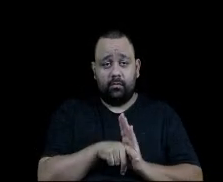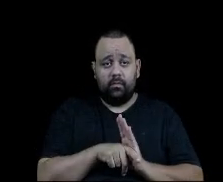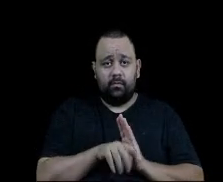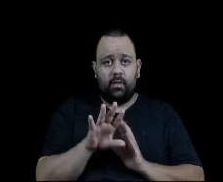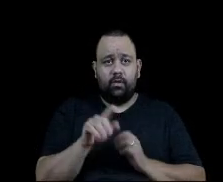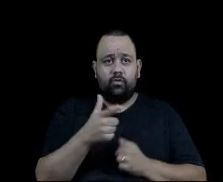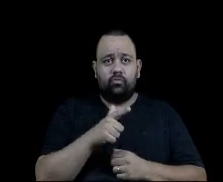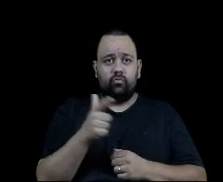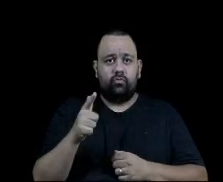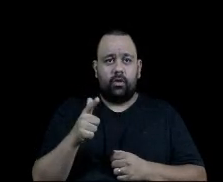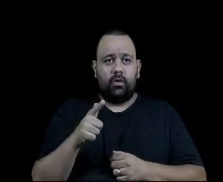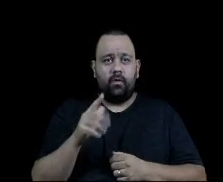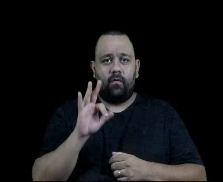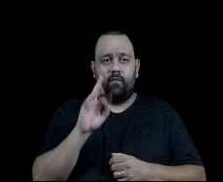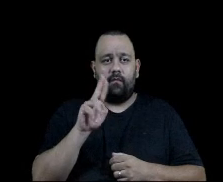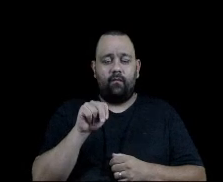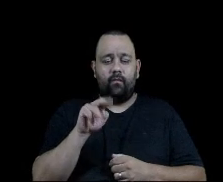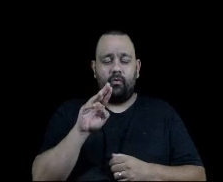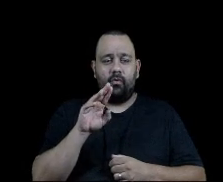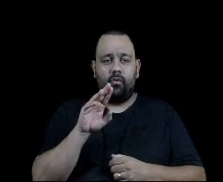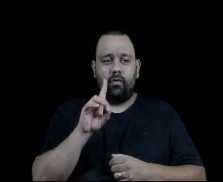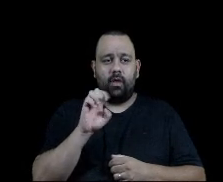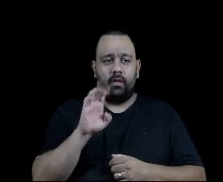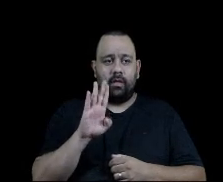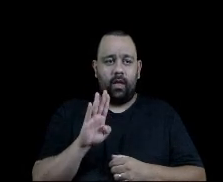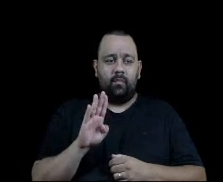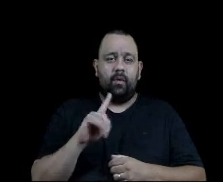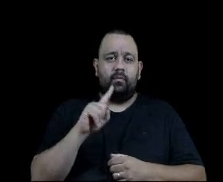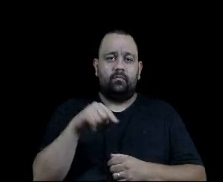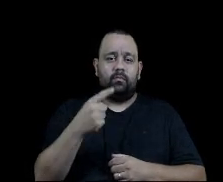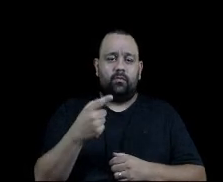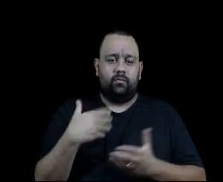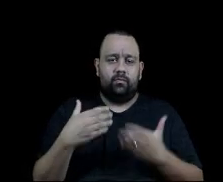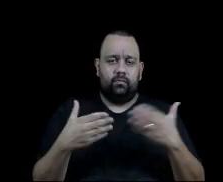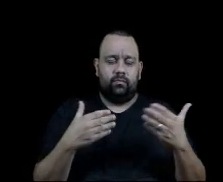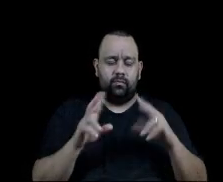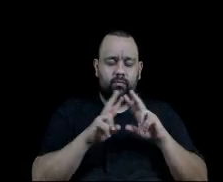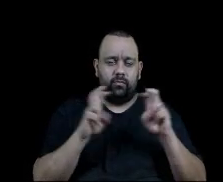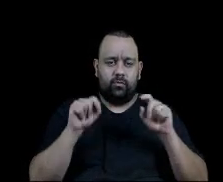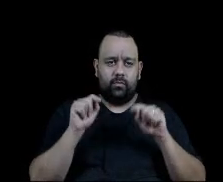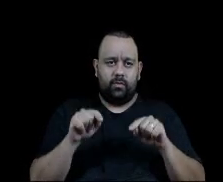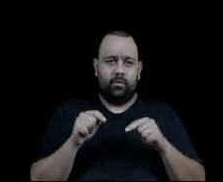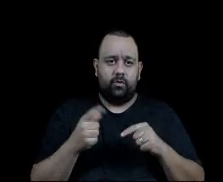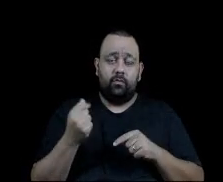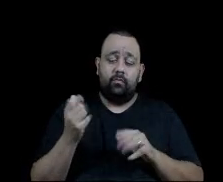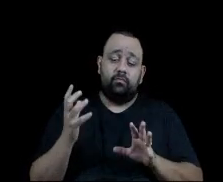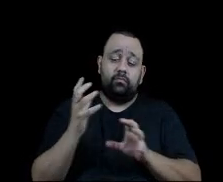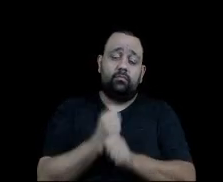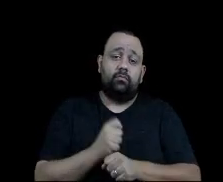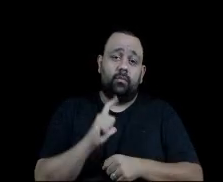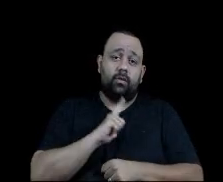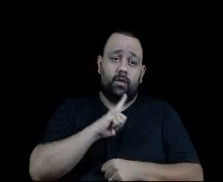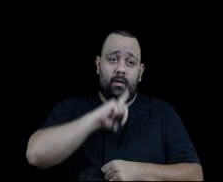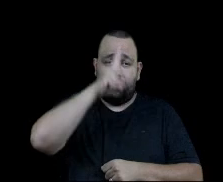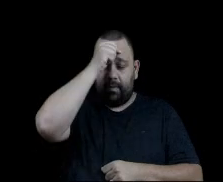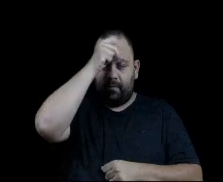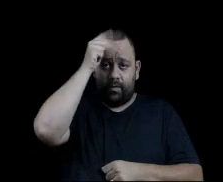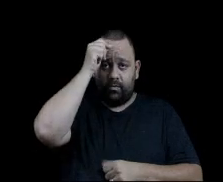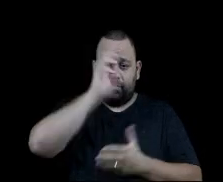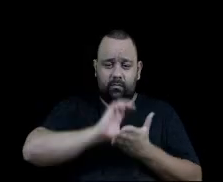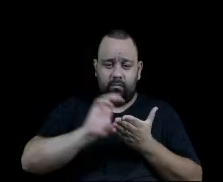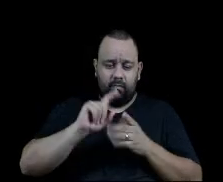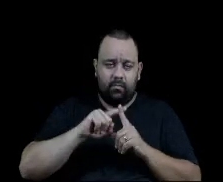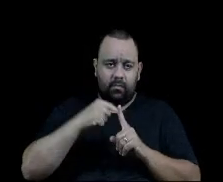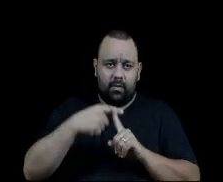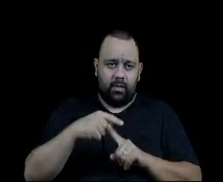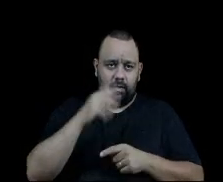que ser isso daí. Não teria como a senhora vai apurar do Fundep, né? Que depois a gente vai bater um papo a respeito disso, de quanto que foi que